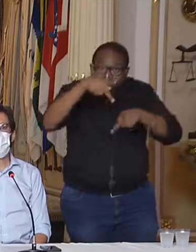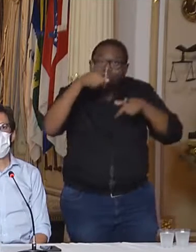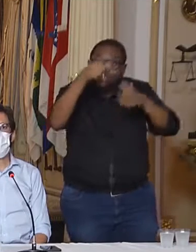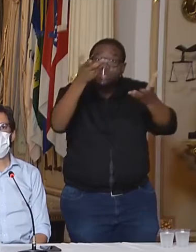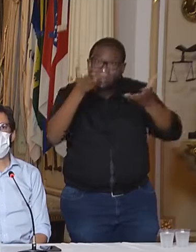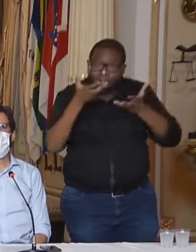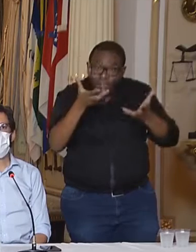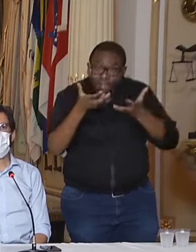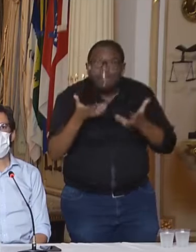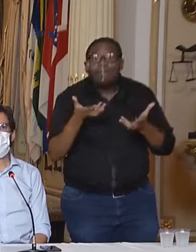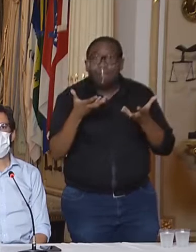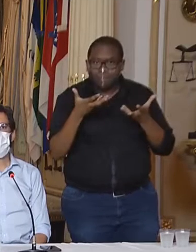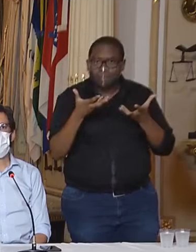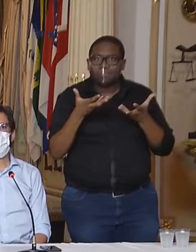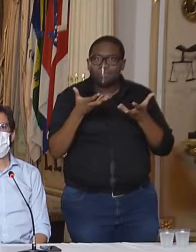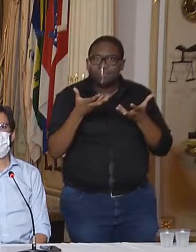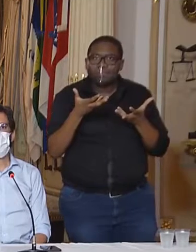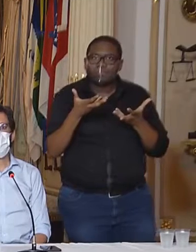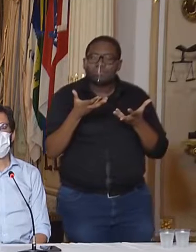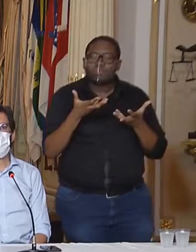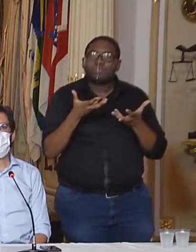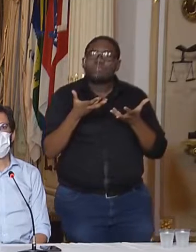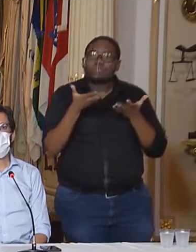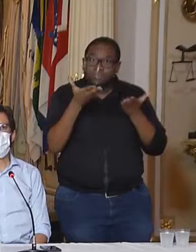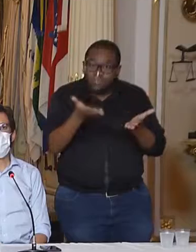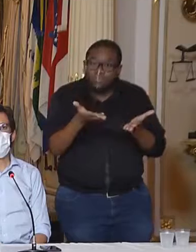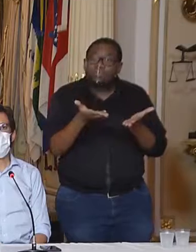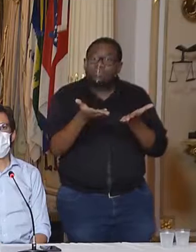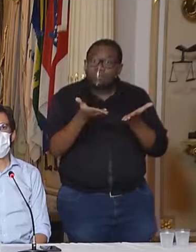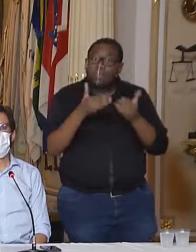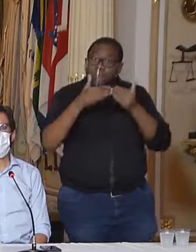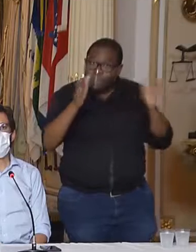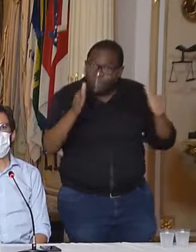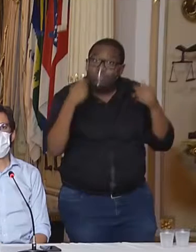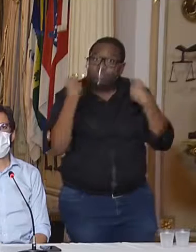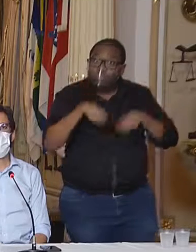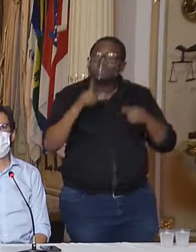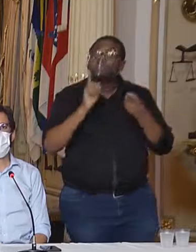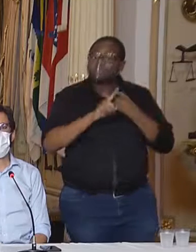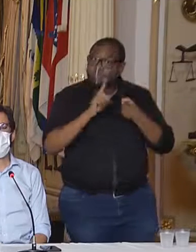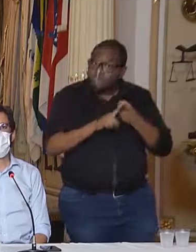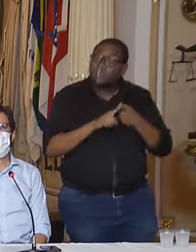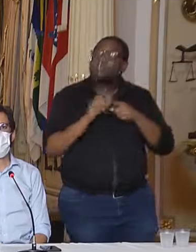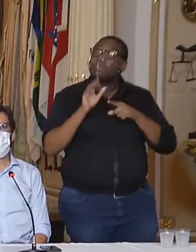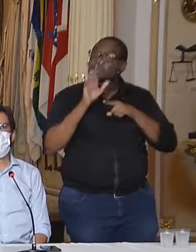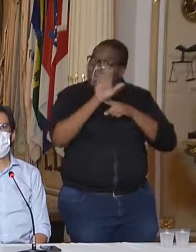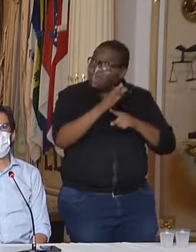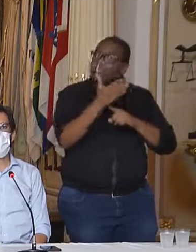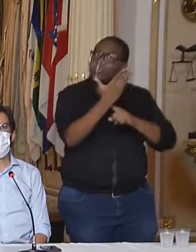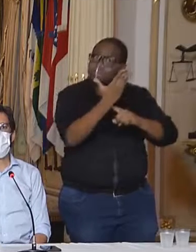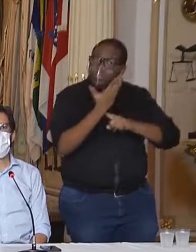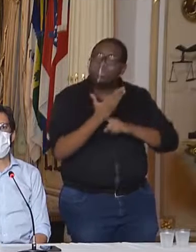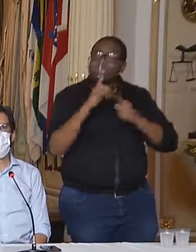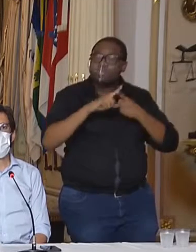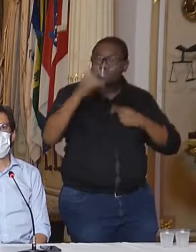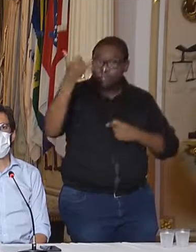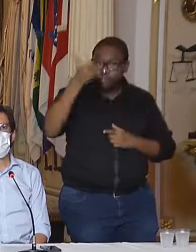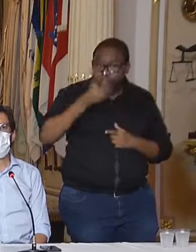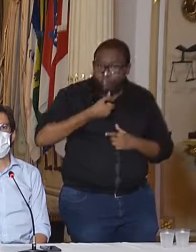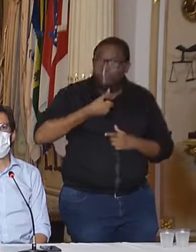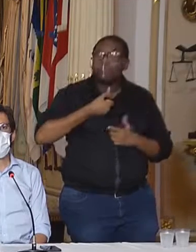estes serviços abertos. Ela também precisa ser agente no sentido de informar